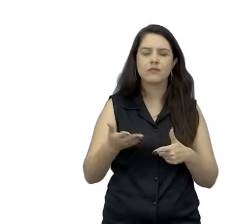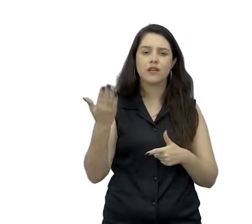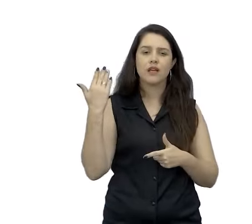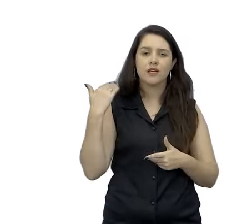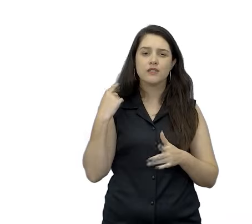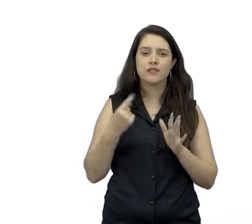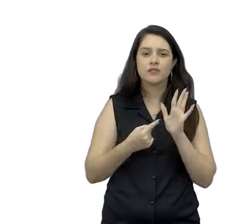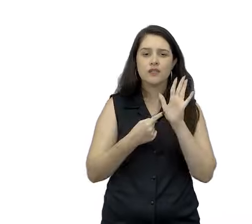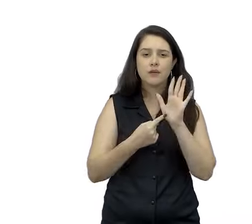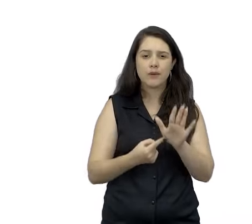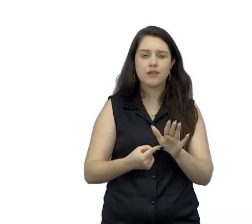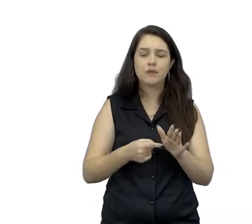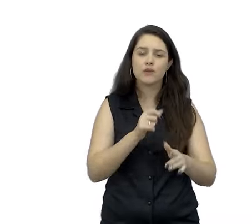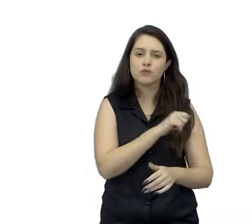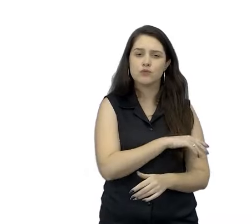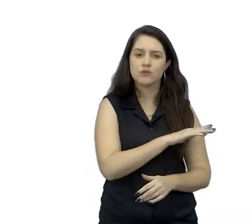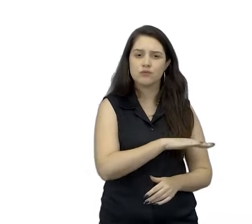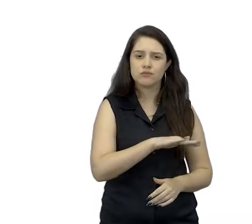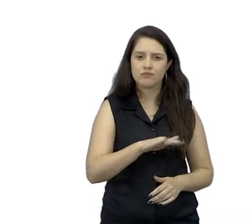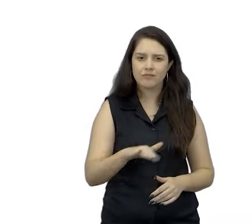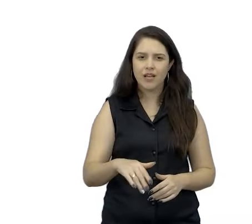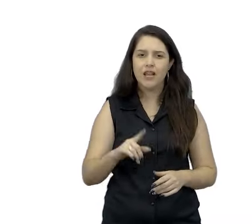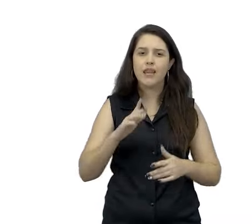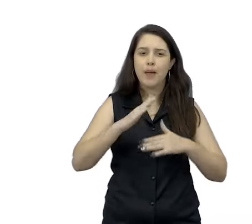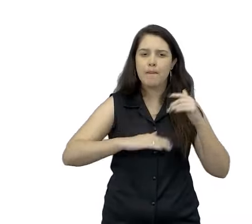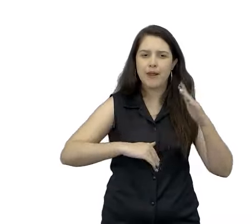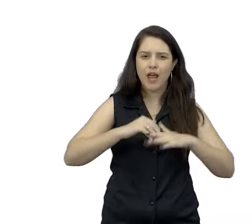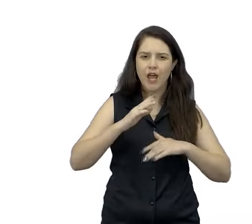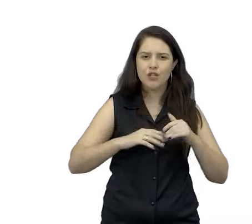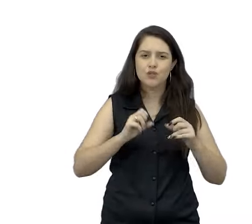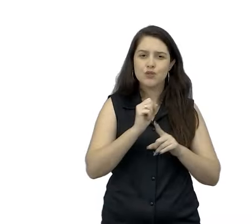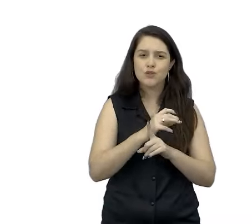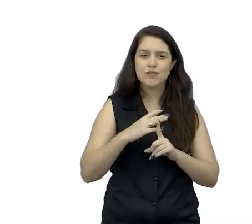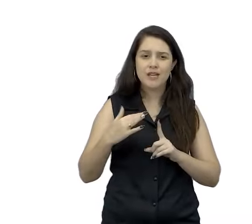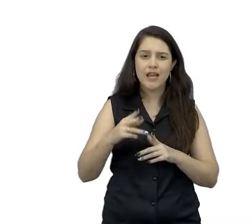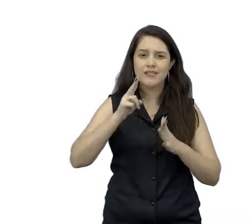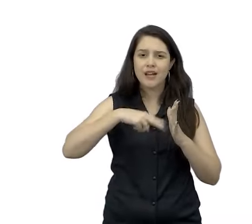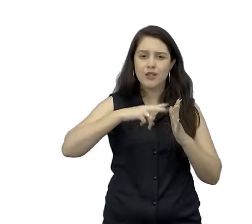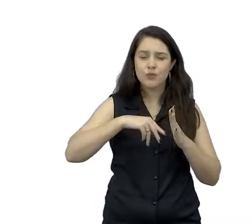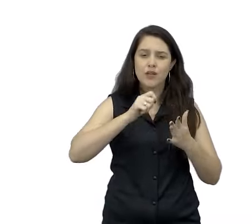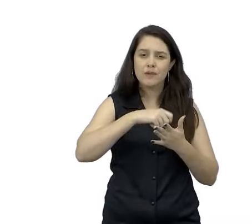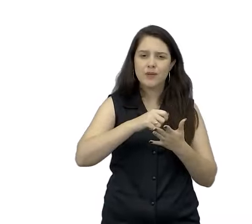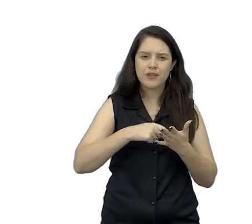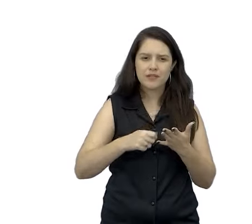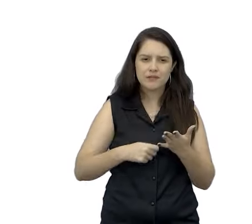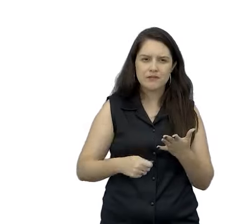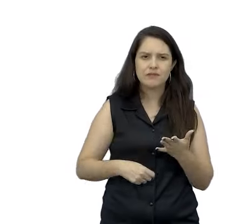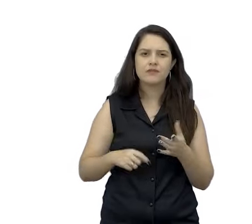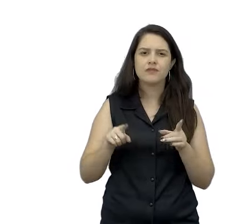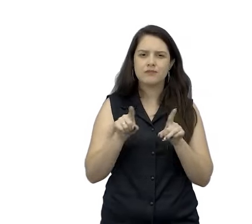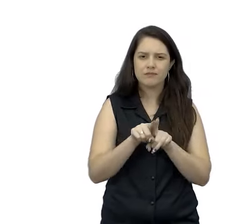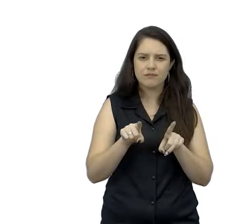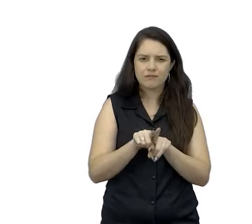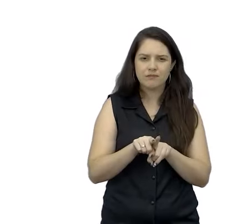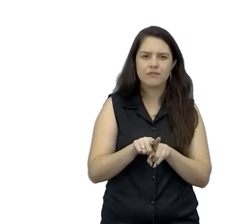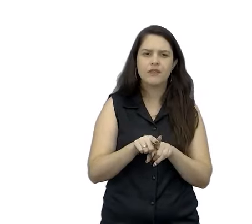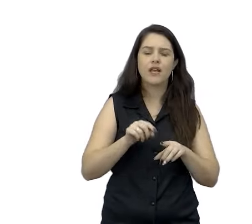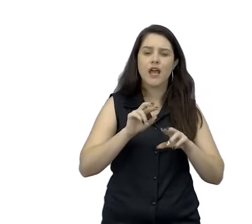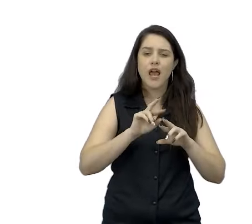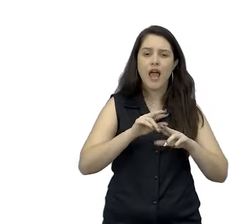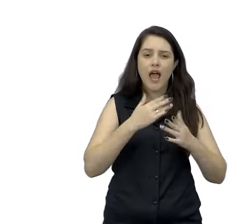participação dos estudantes na práticas sociais mediadas pela leitura, a escrita, e os habilitam também a